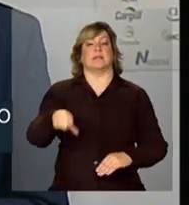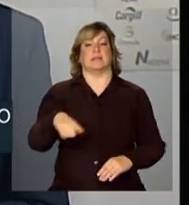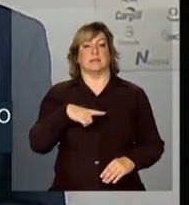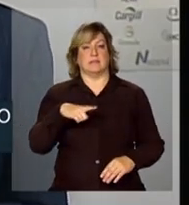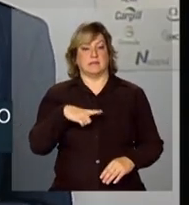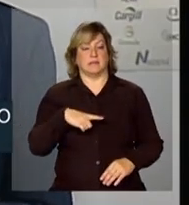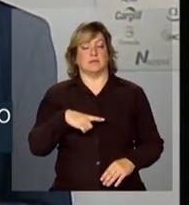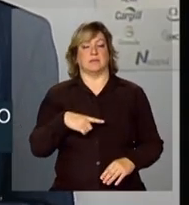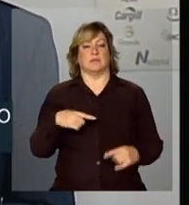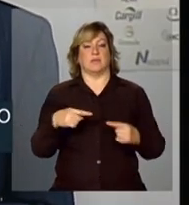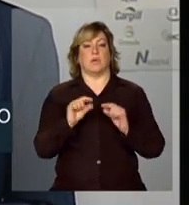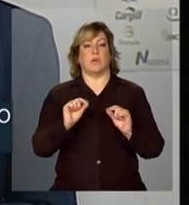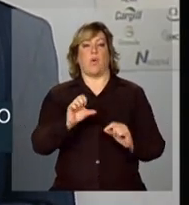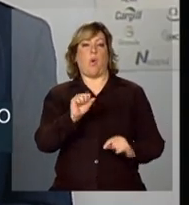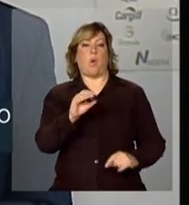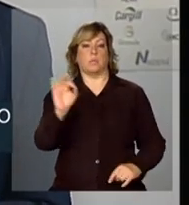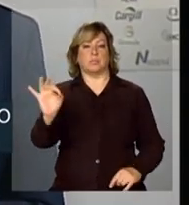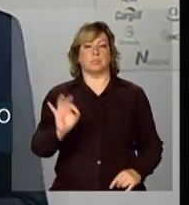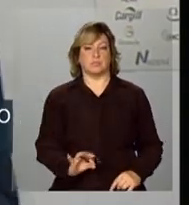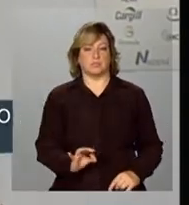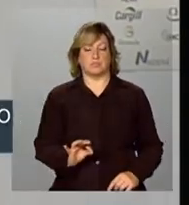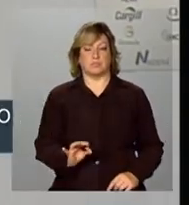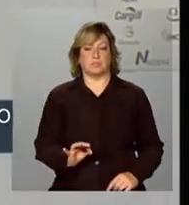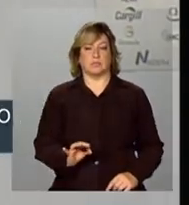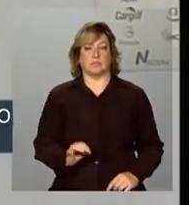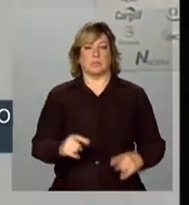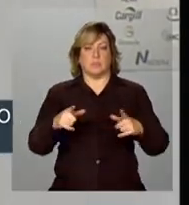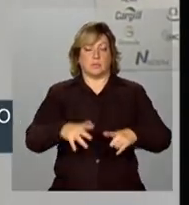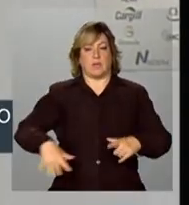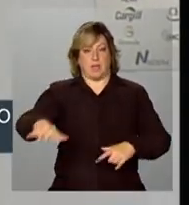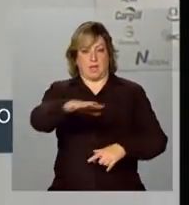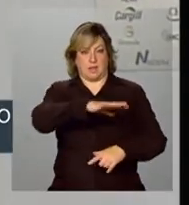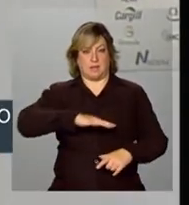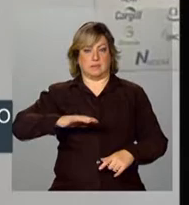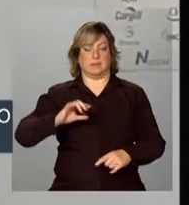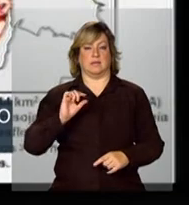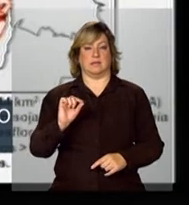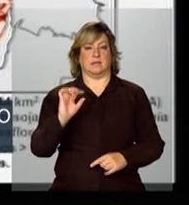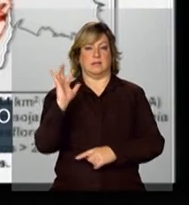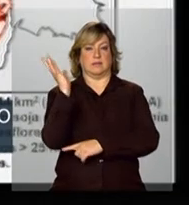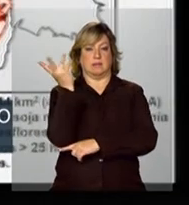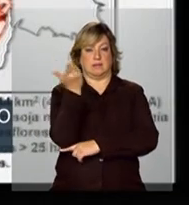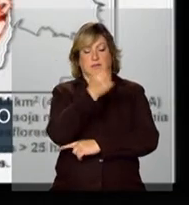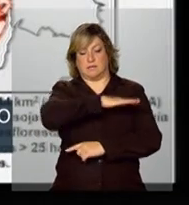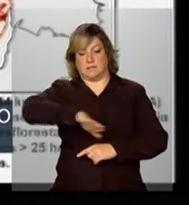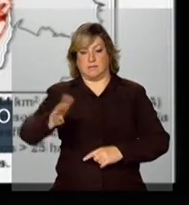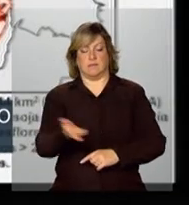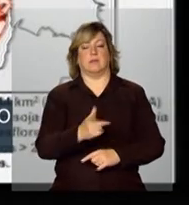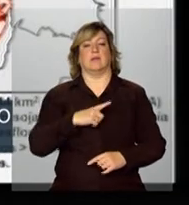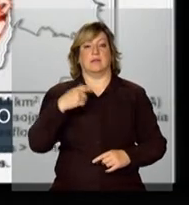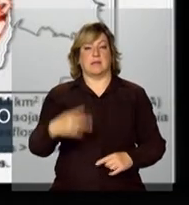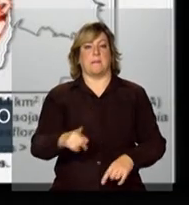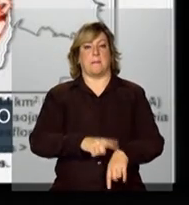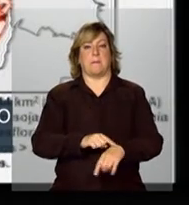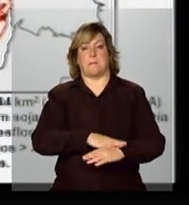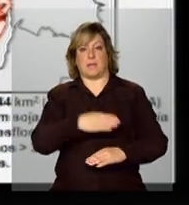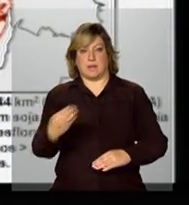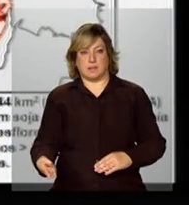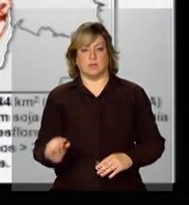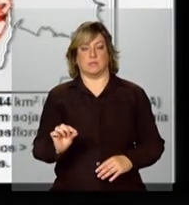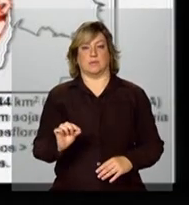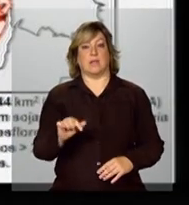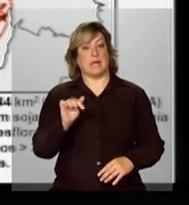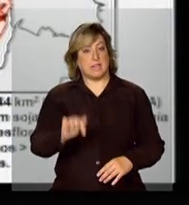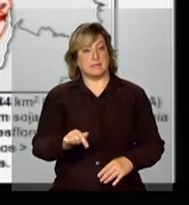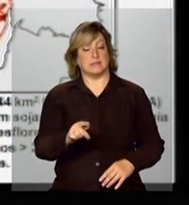corresponde praticamente a 80% das áreas desflorestadas nesse período. E também o plantio de soja normalmente